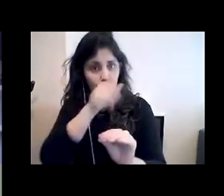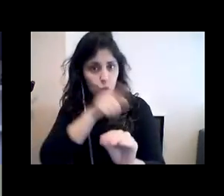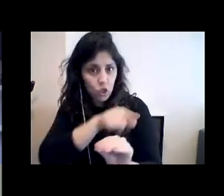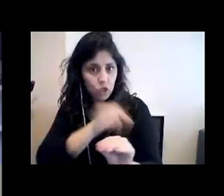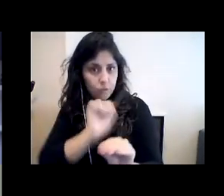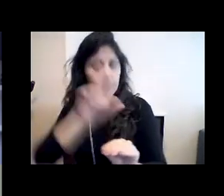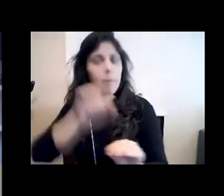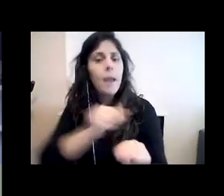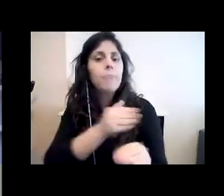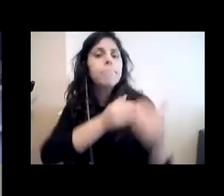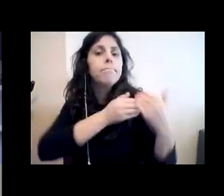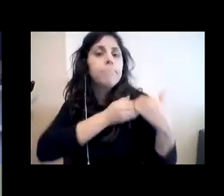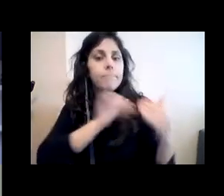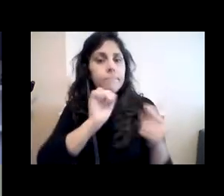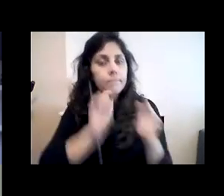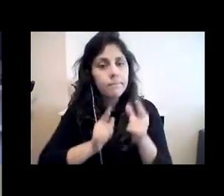cargos